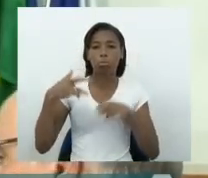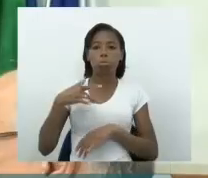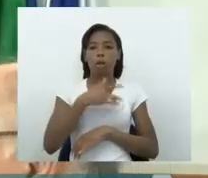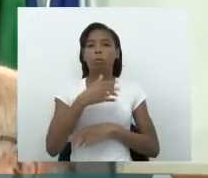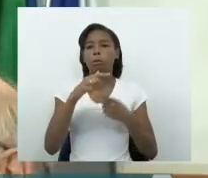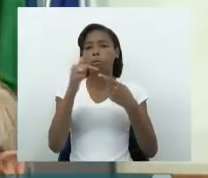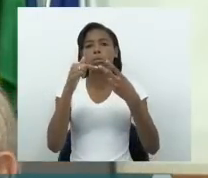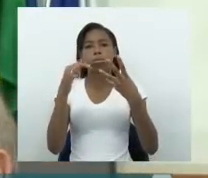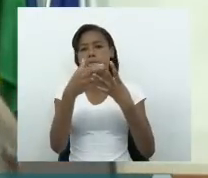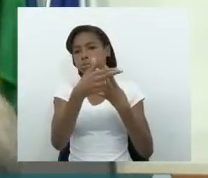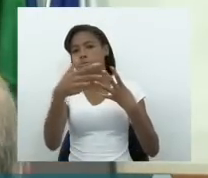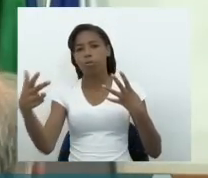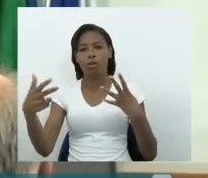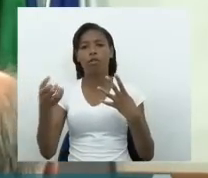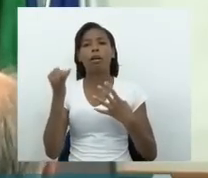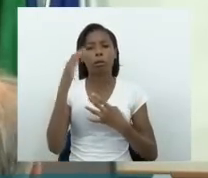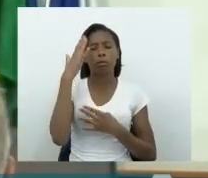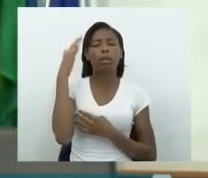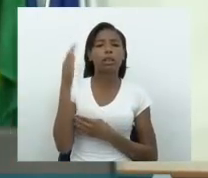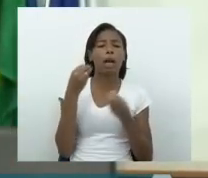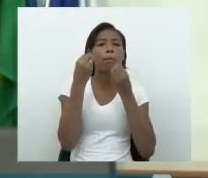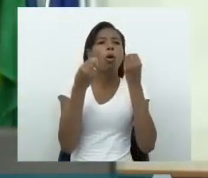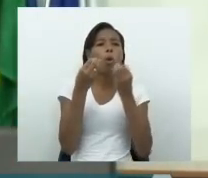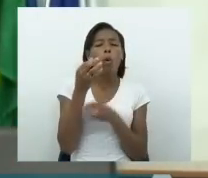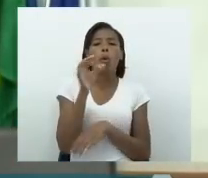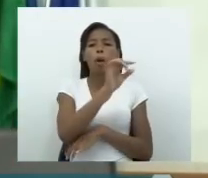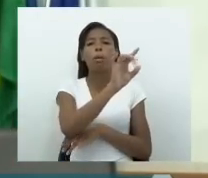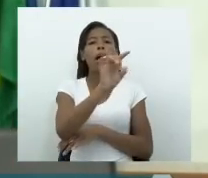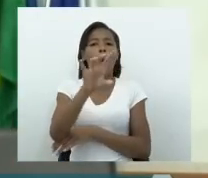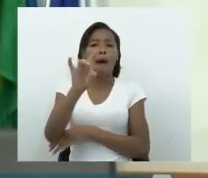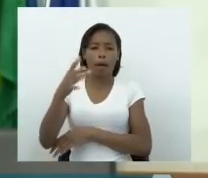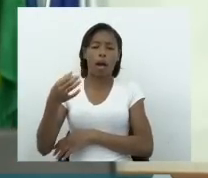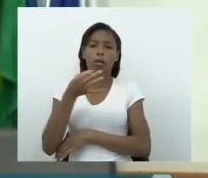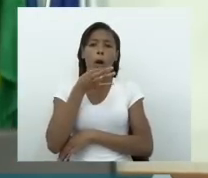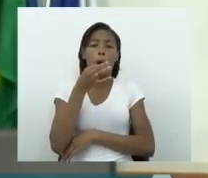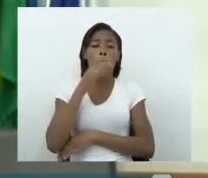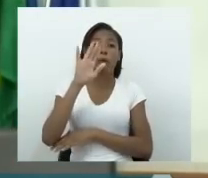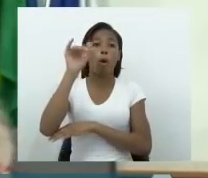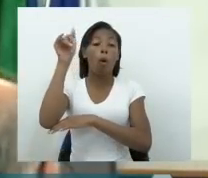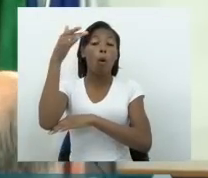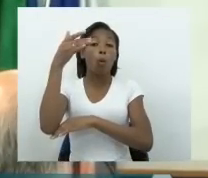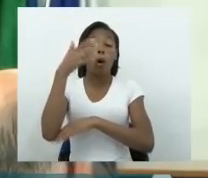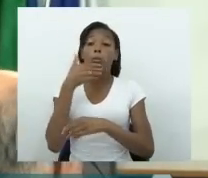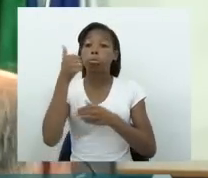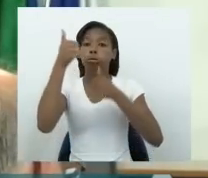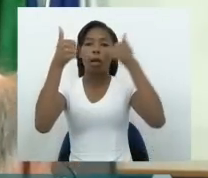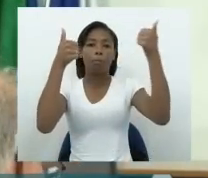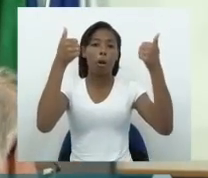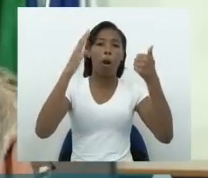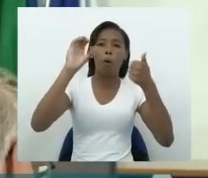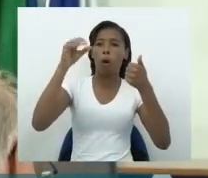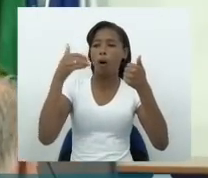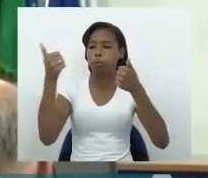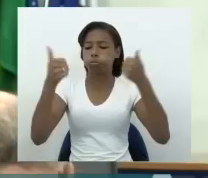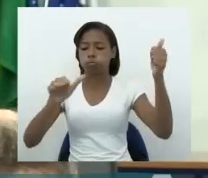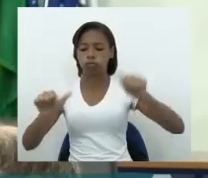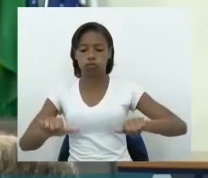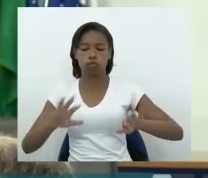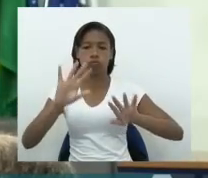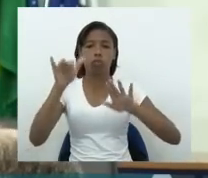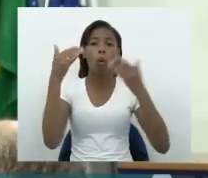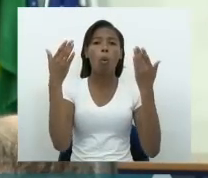outros itens. Então dá para saber exatamente como se porta cada candidato, qual o candidato que está melhor preparado, qual é o candidato